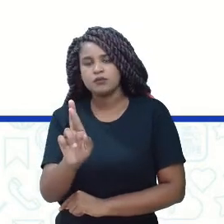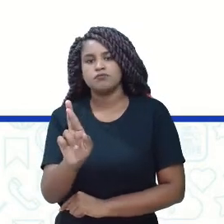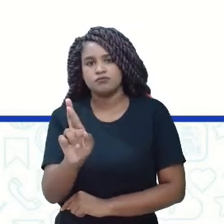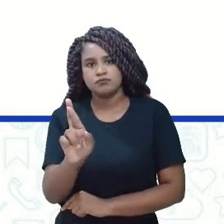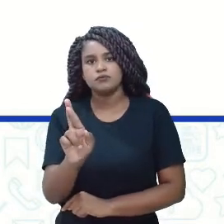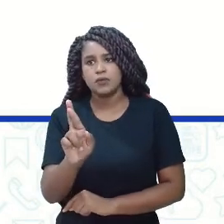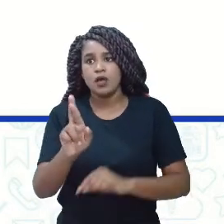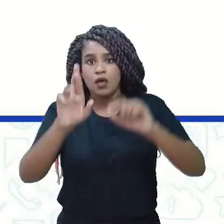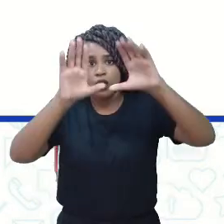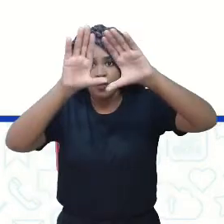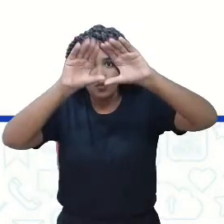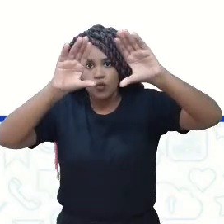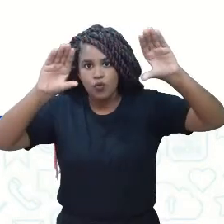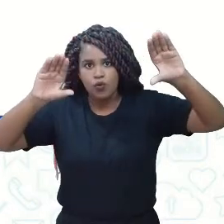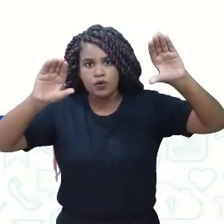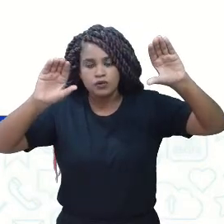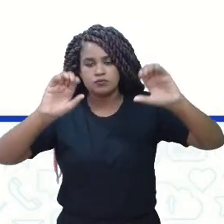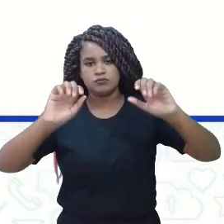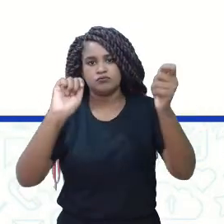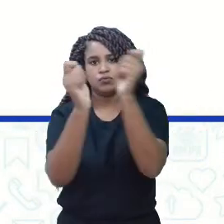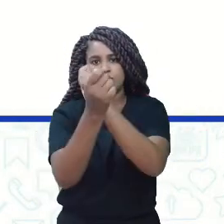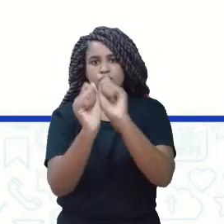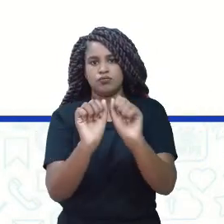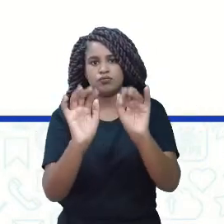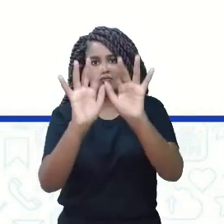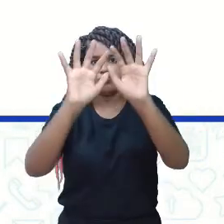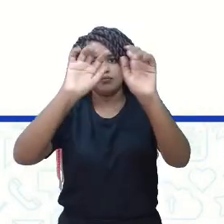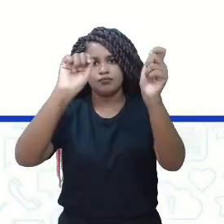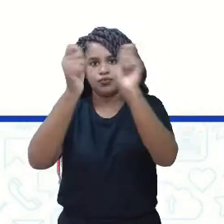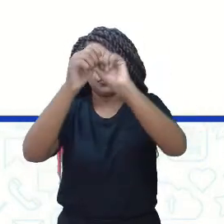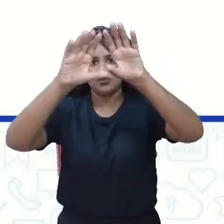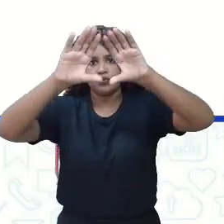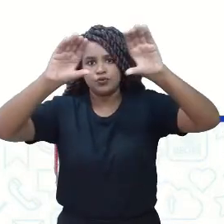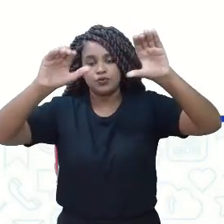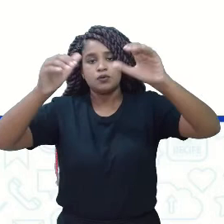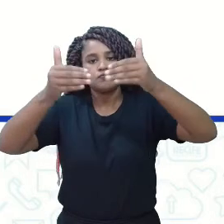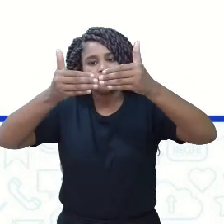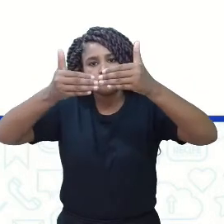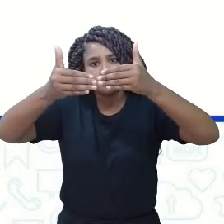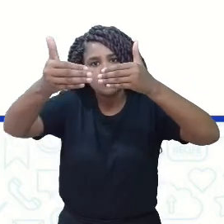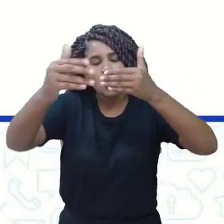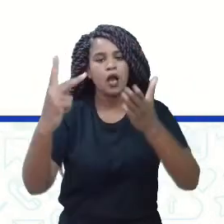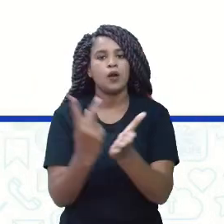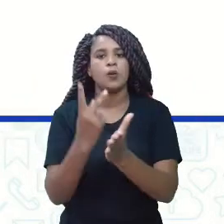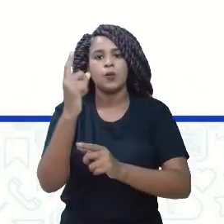nuvens. E aí, com um certo tempo, vai acontecer o quê? A